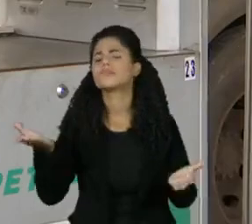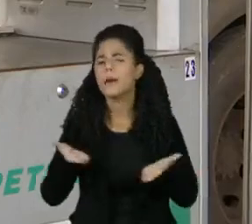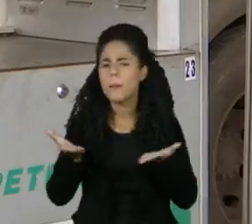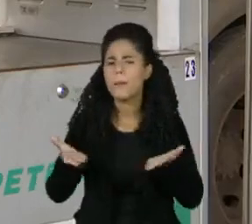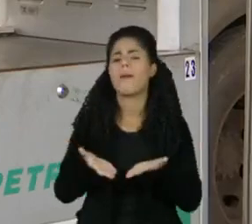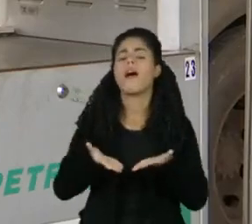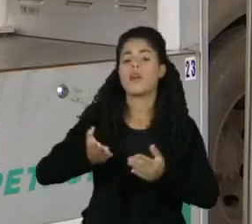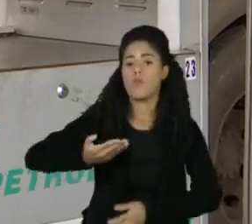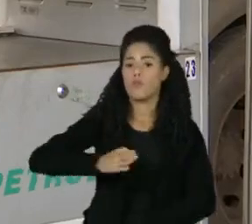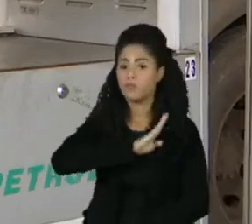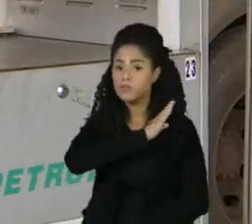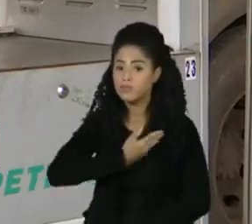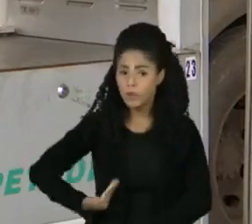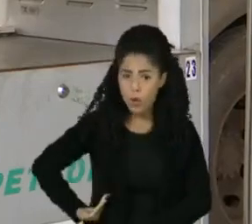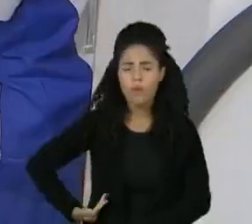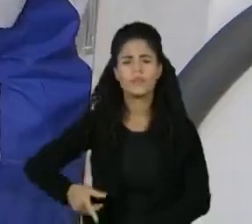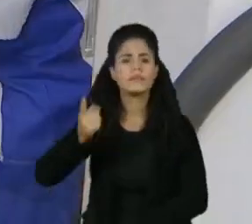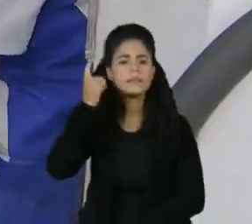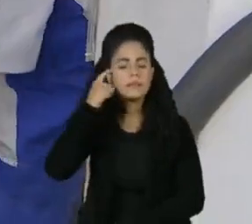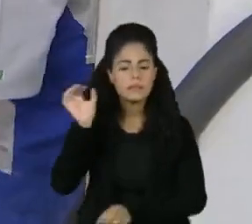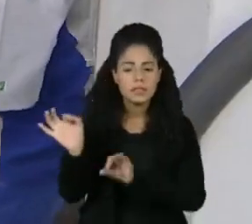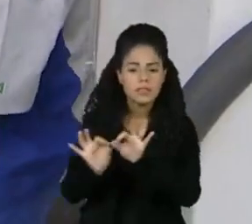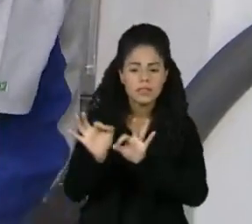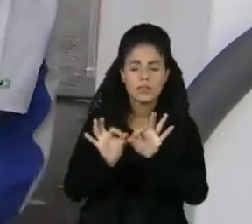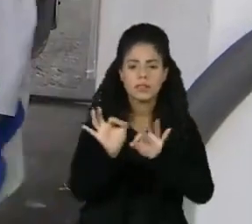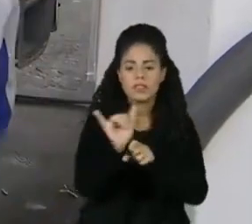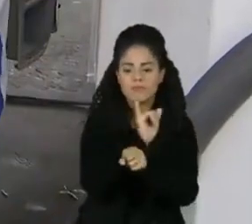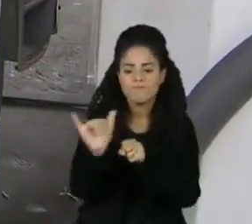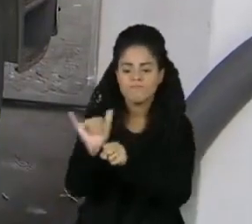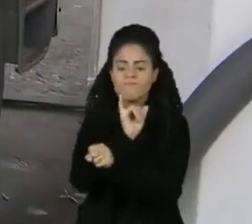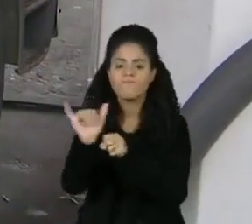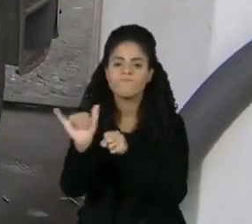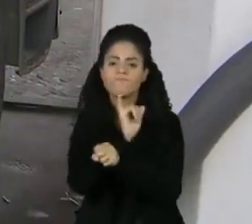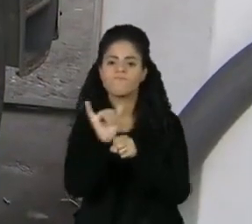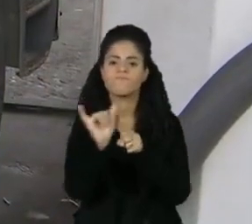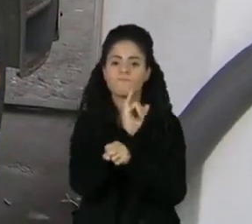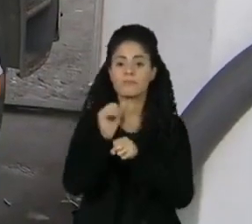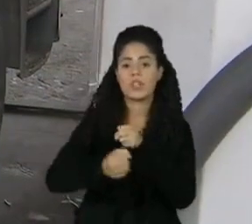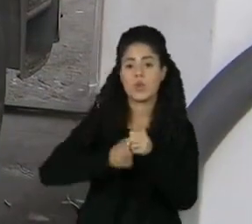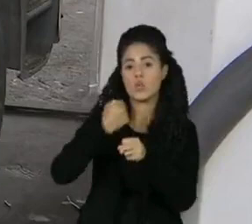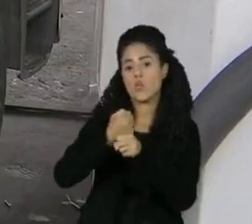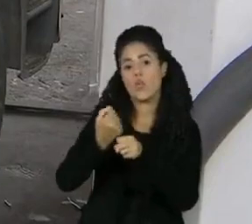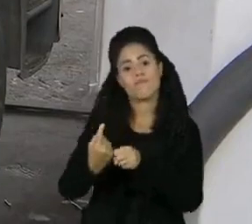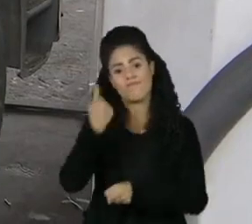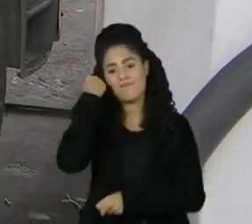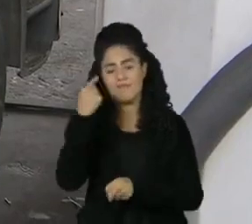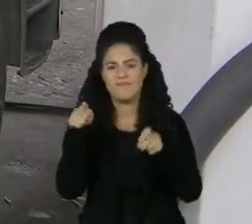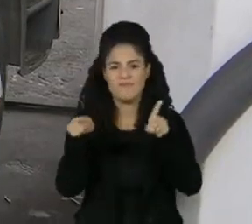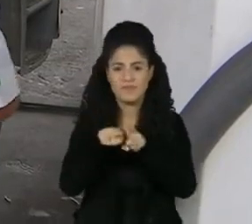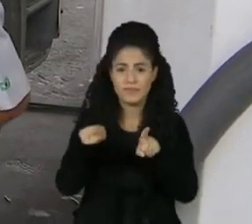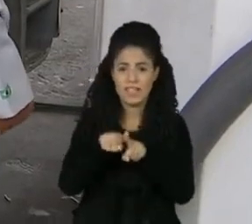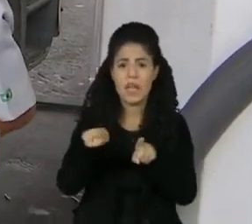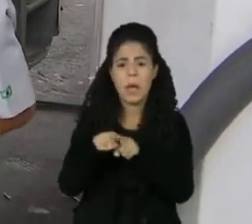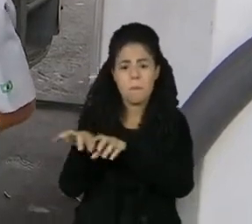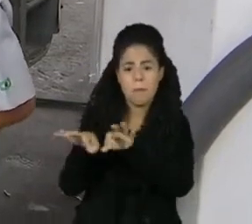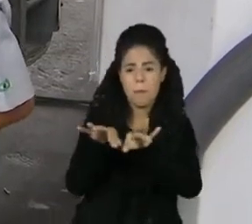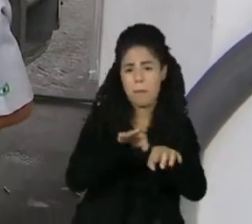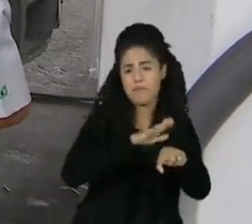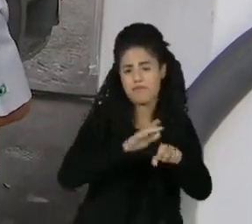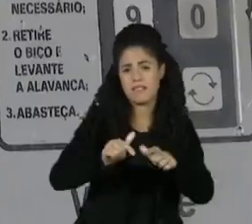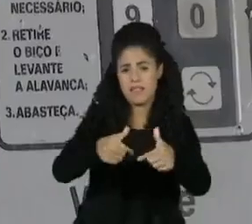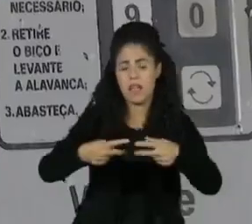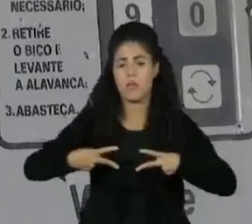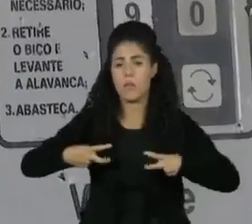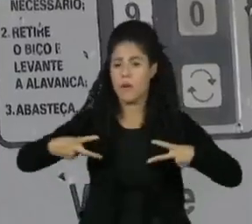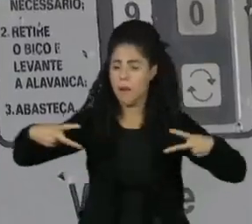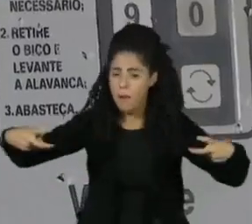uma forma de frear o aumento nos combustíveis, maior vilão da inflação no ano passado. Enquanto uma ala defende mexer na política de preços da